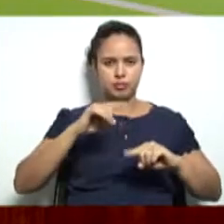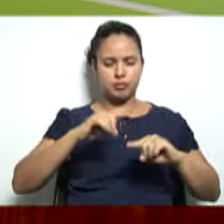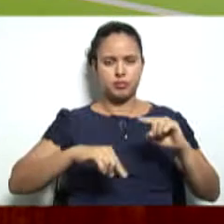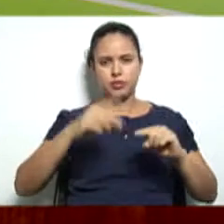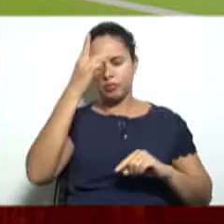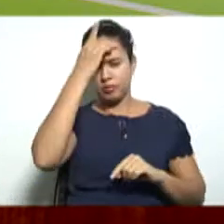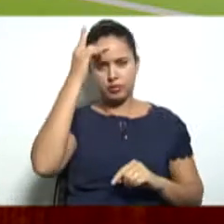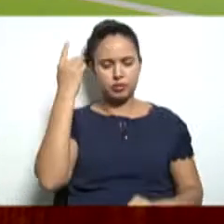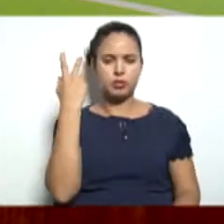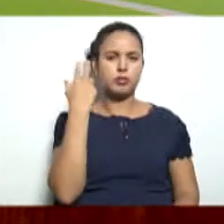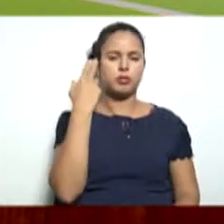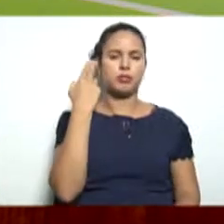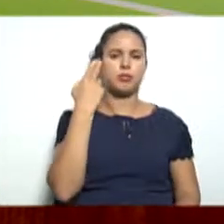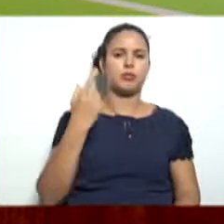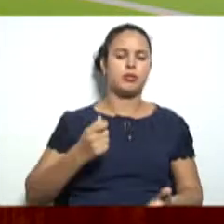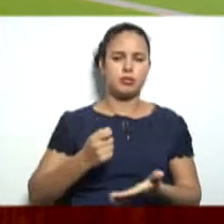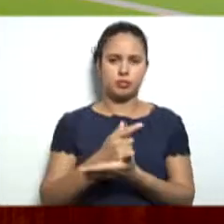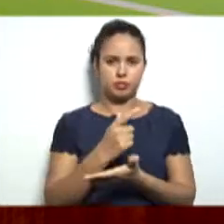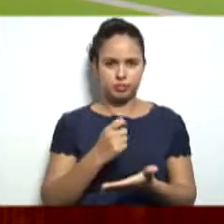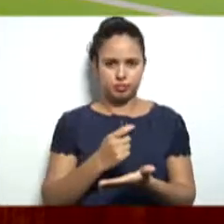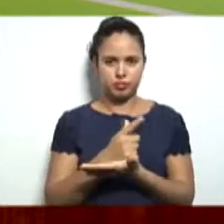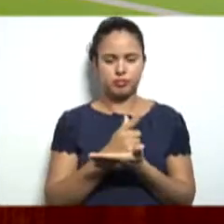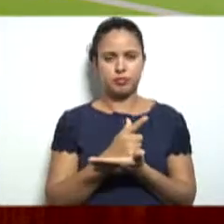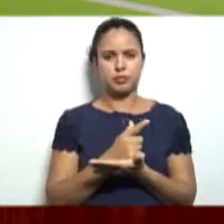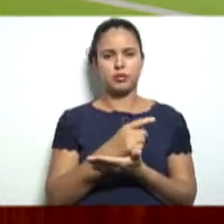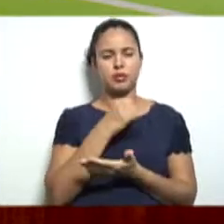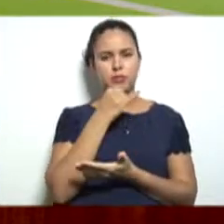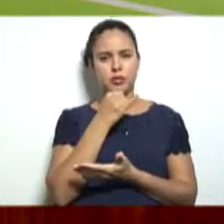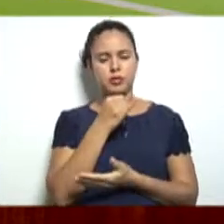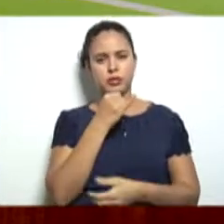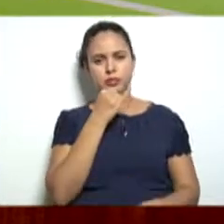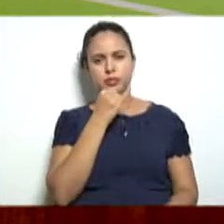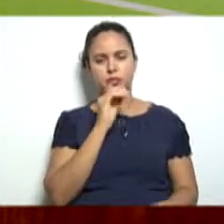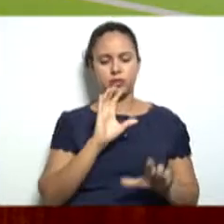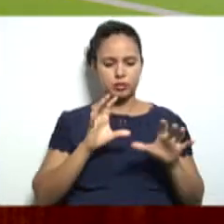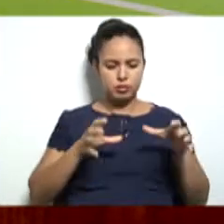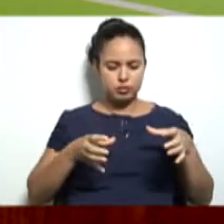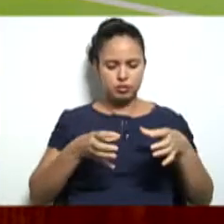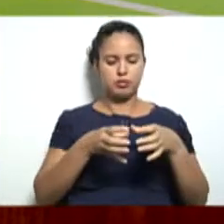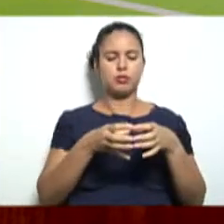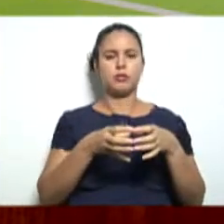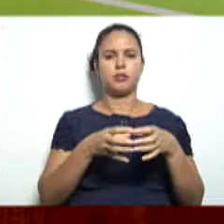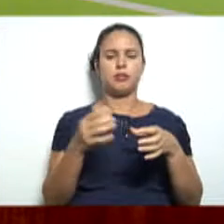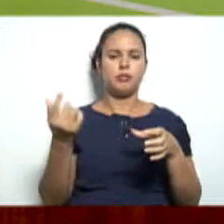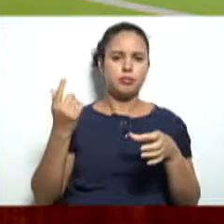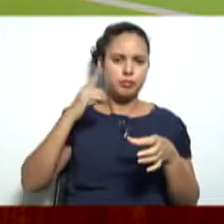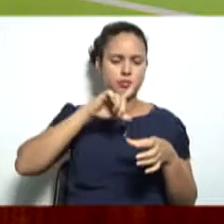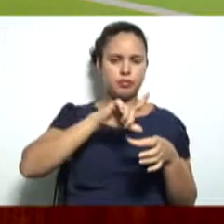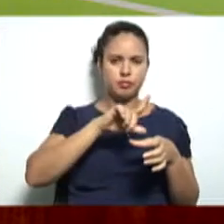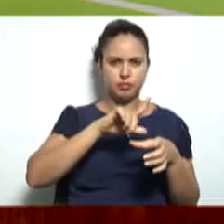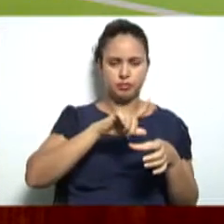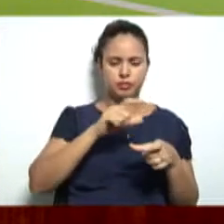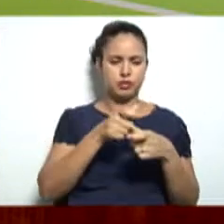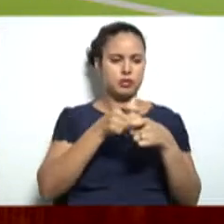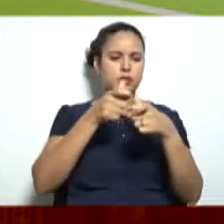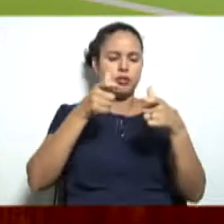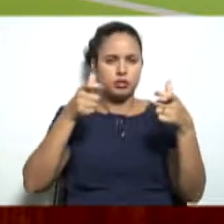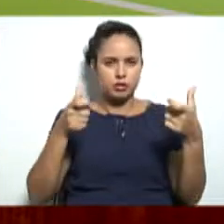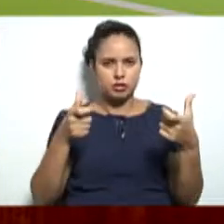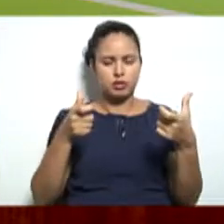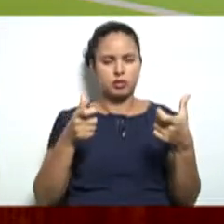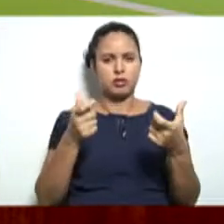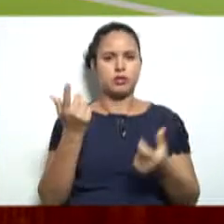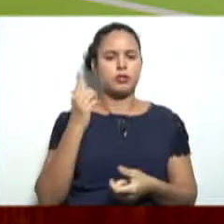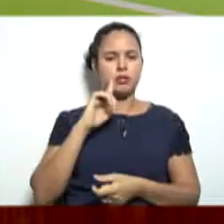normalmente comprariam nas casas de construção, né, como consumidor final, quando se juntam e conseguem comprar em grandes quantidades, eles vão